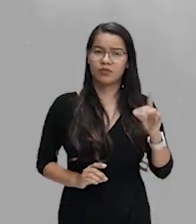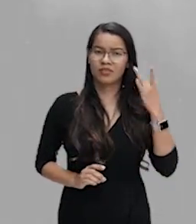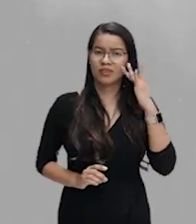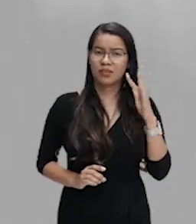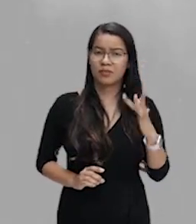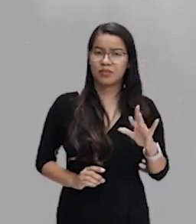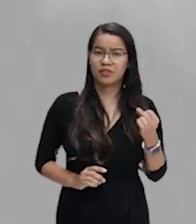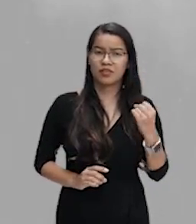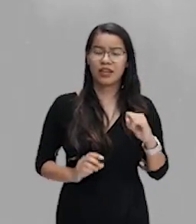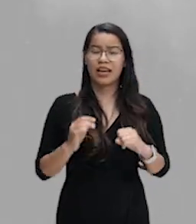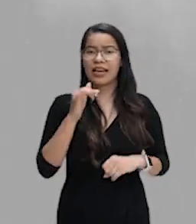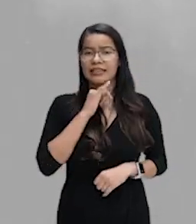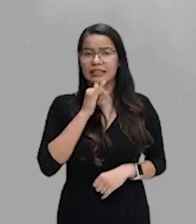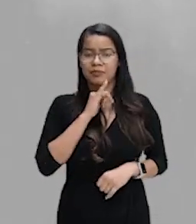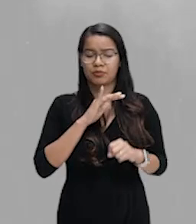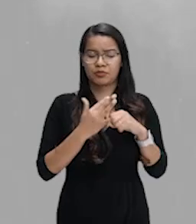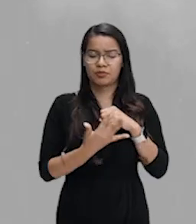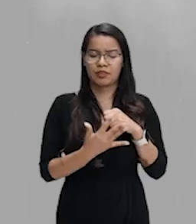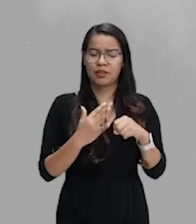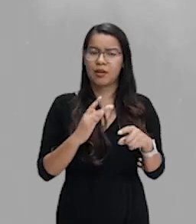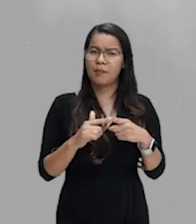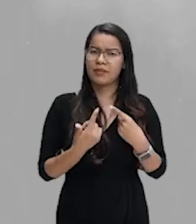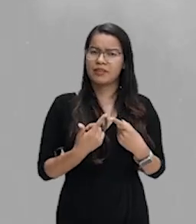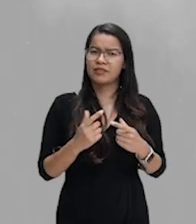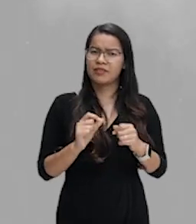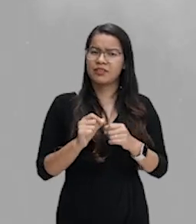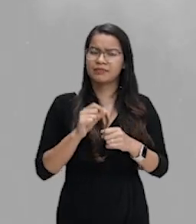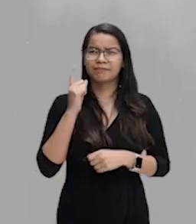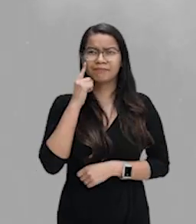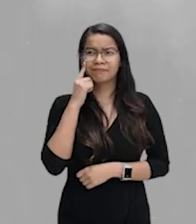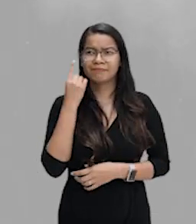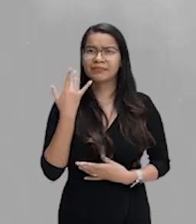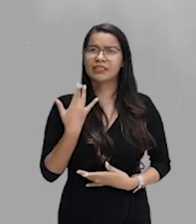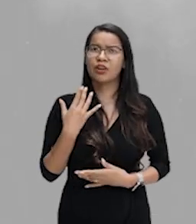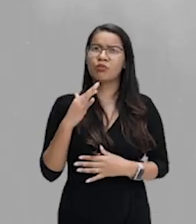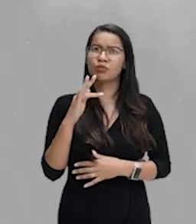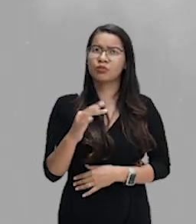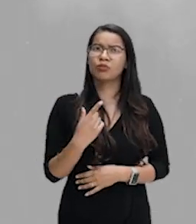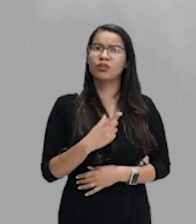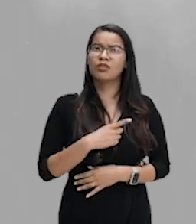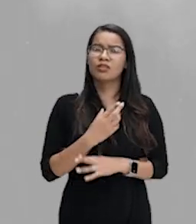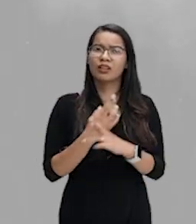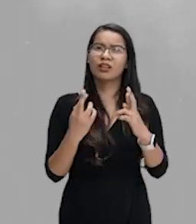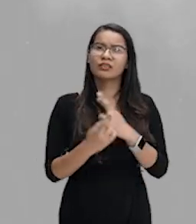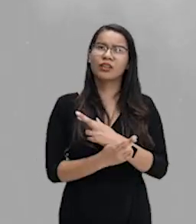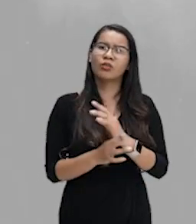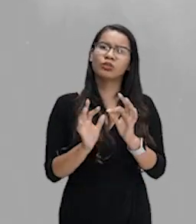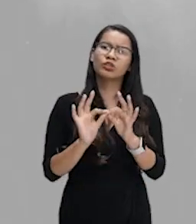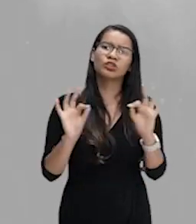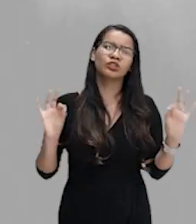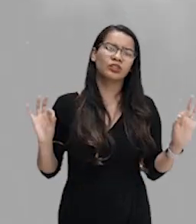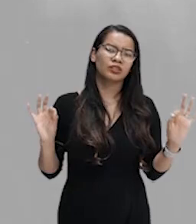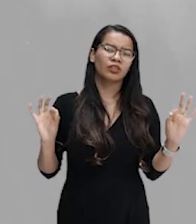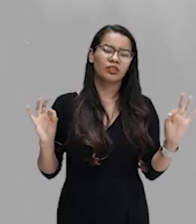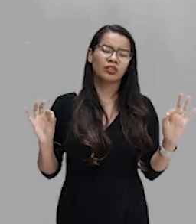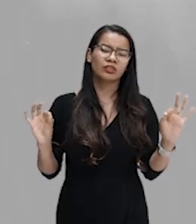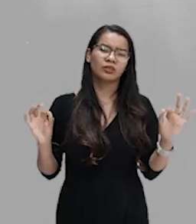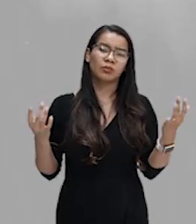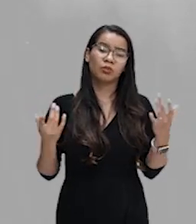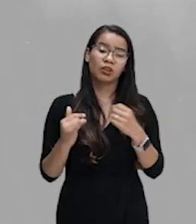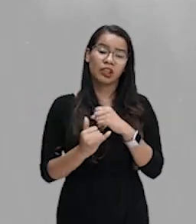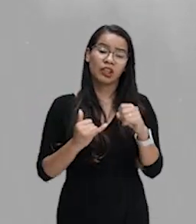pandemia, mas ela dá muito a pensar. Será que isso aqui é o futuro das nossas relações distantes, em função da pandemia e